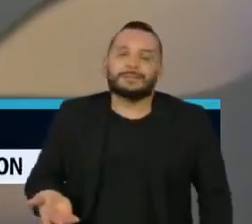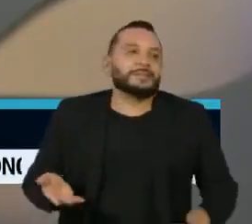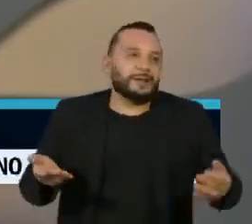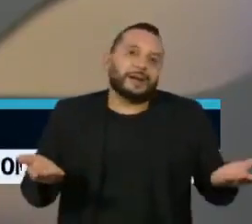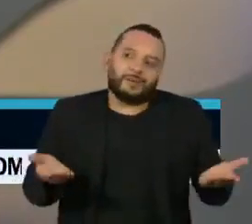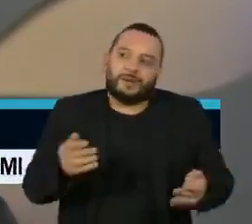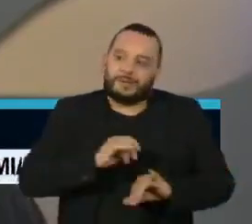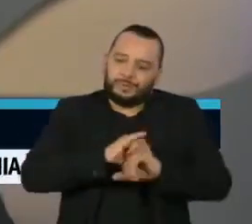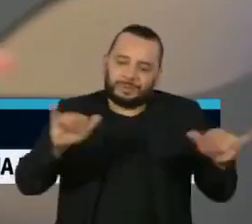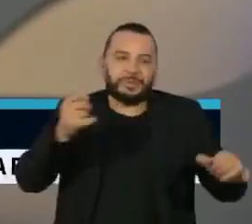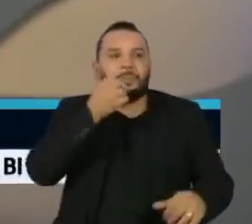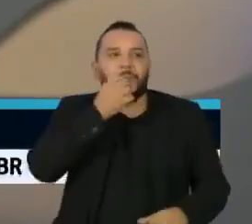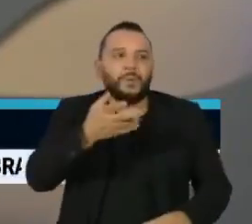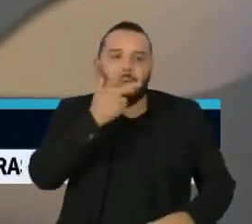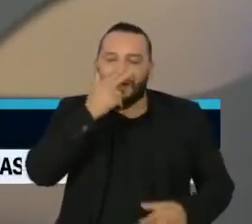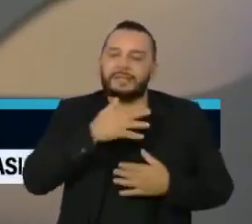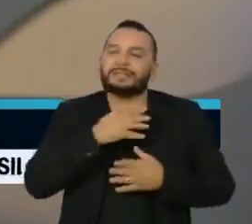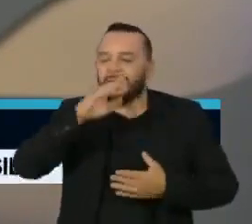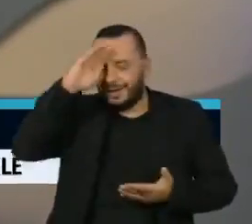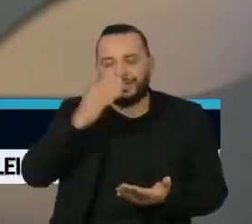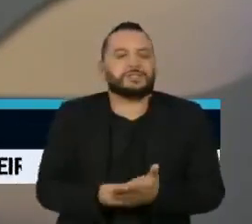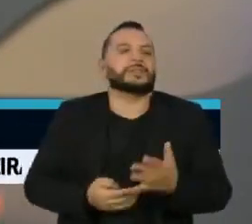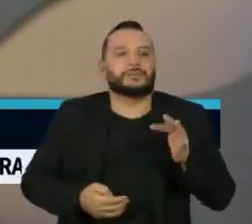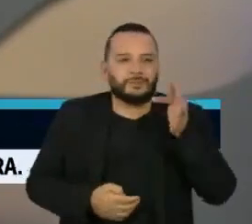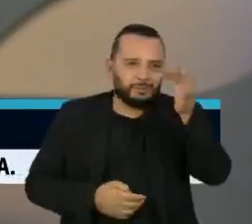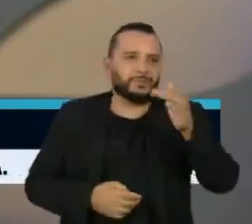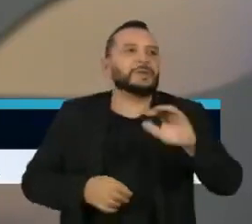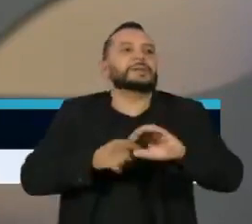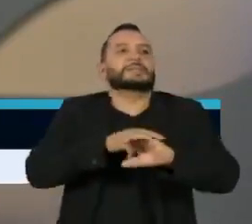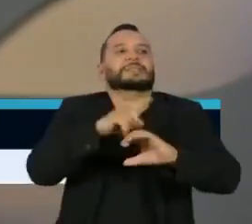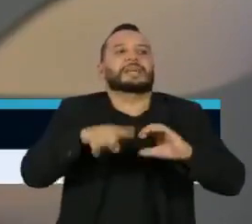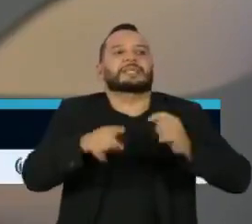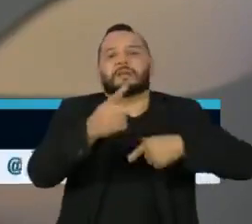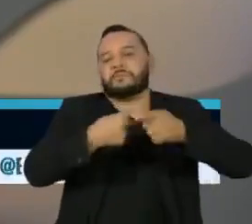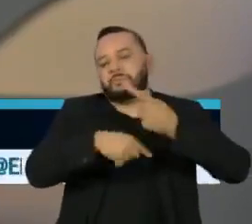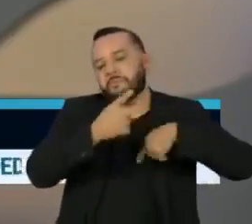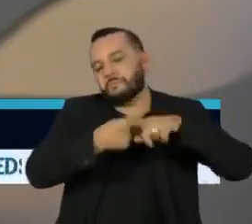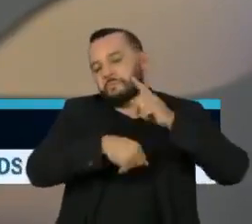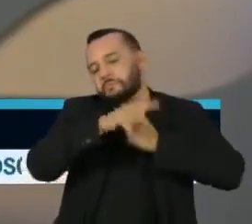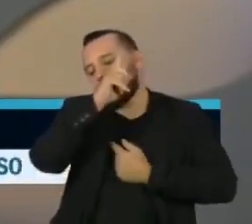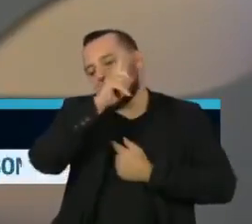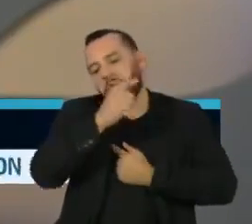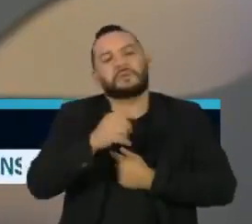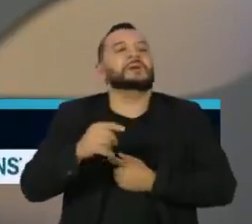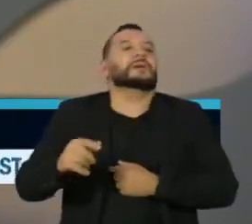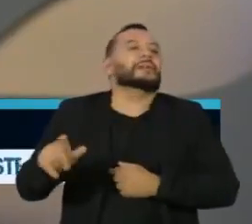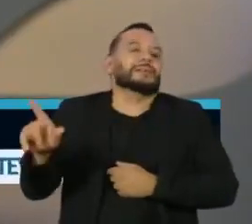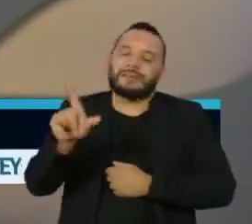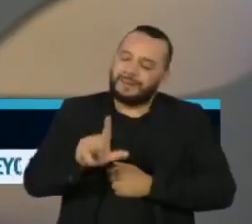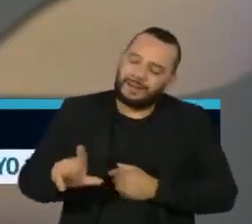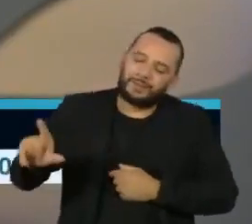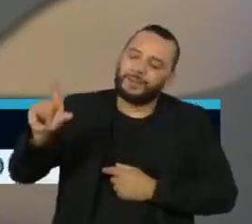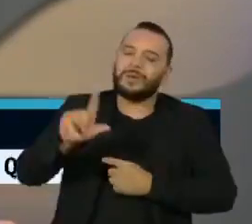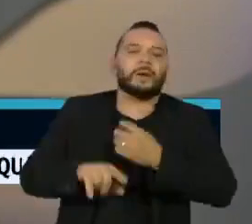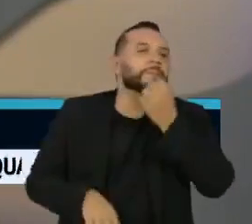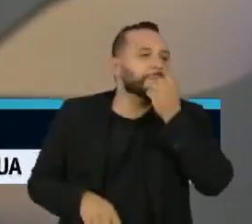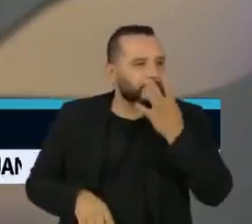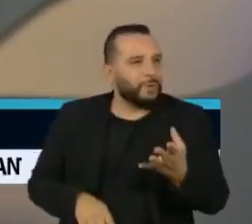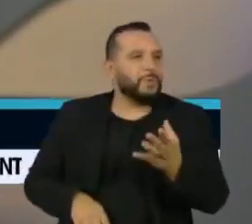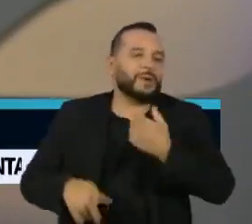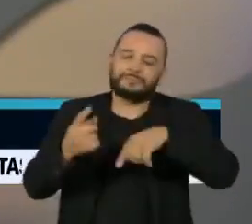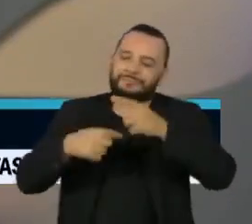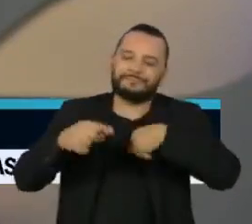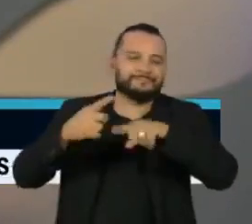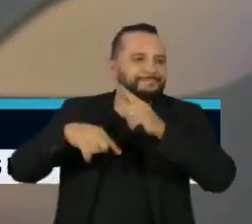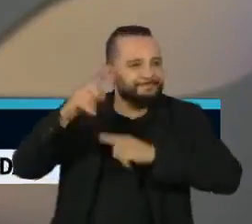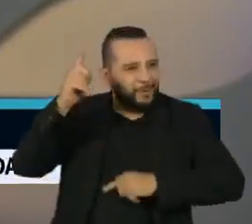isso é um alento para o futuro, que a ciência sobrevive, que a boa literatura sobrevive, que a denúncia